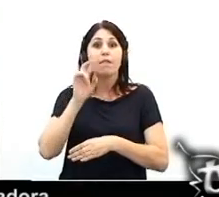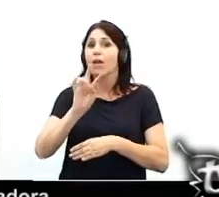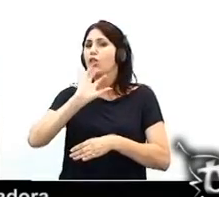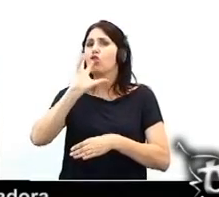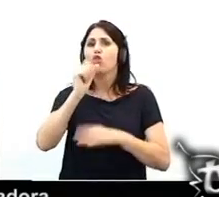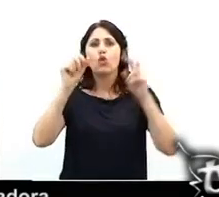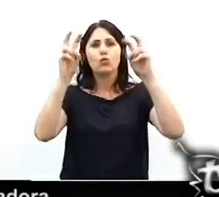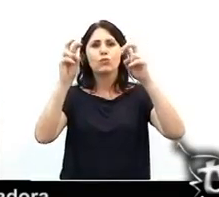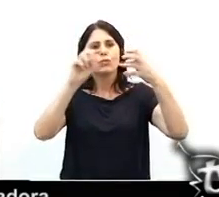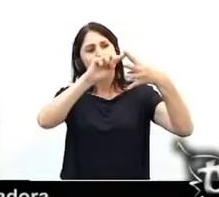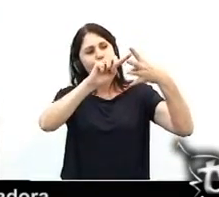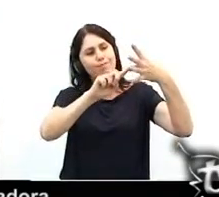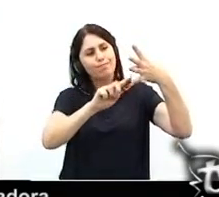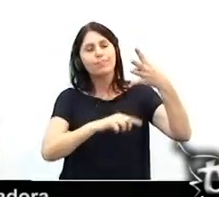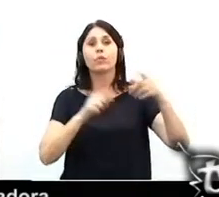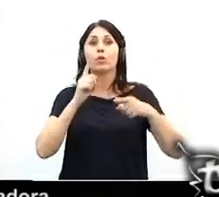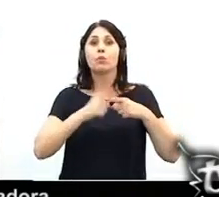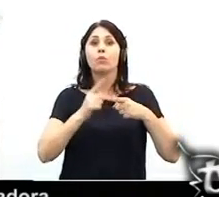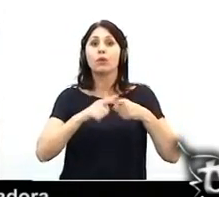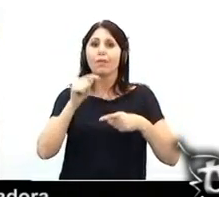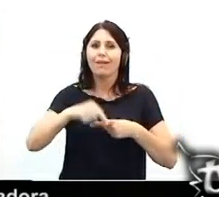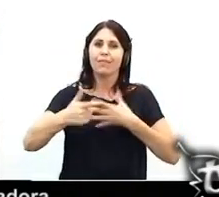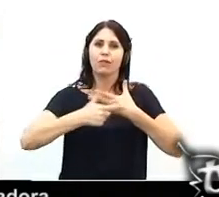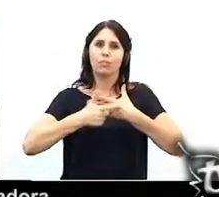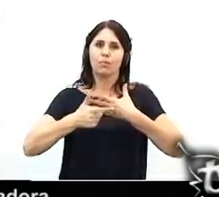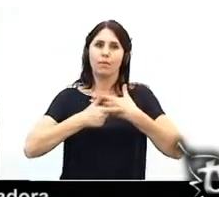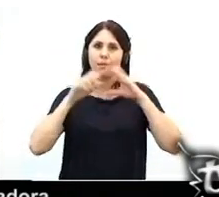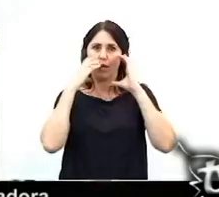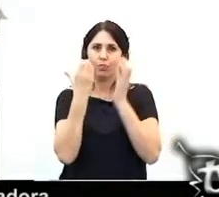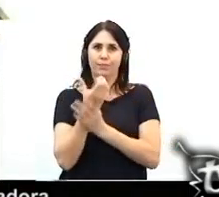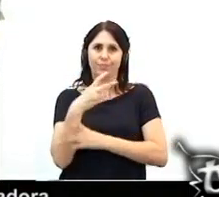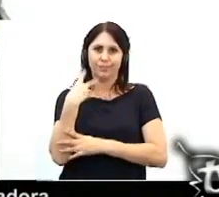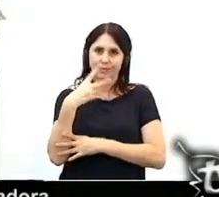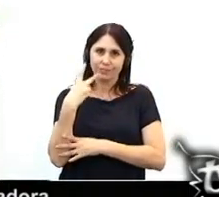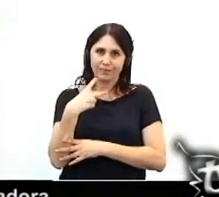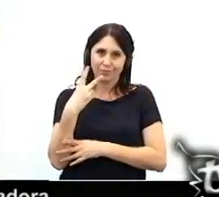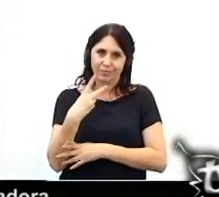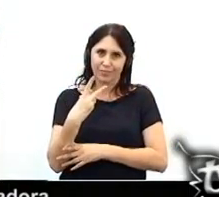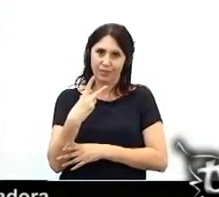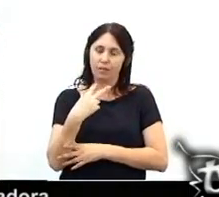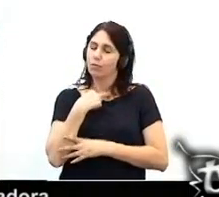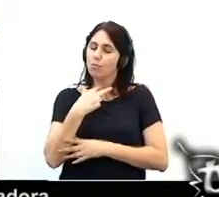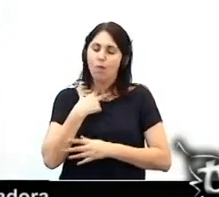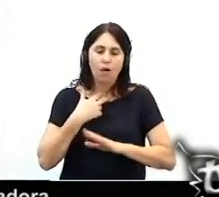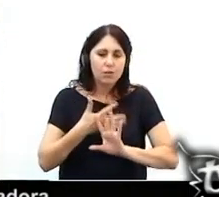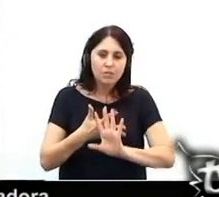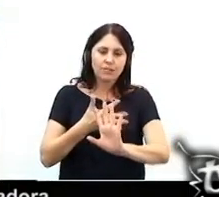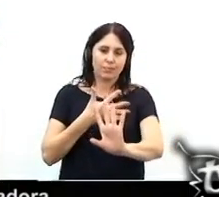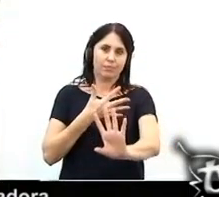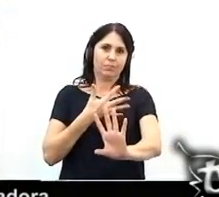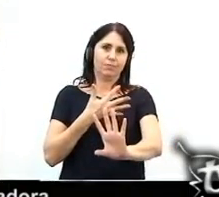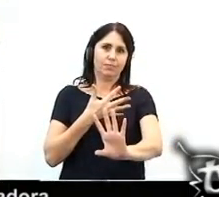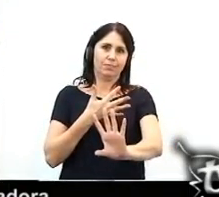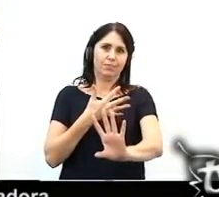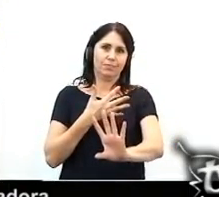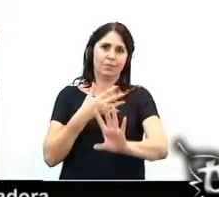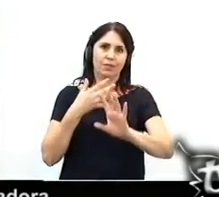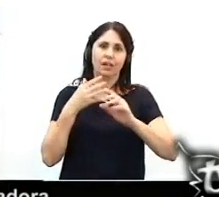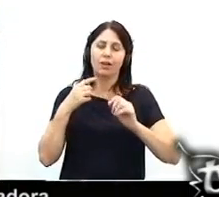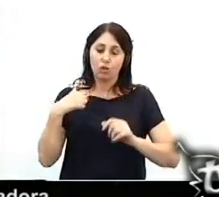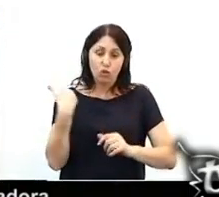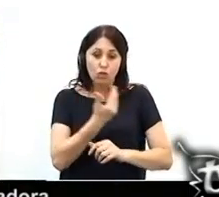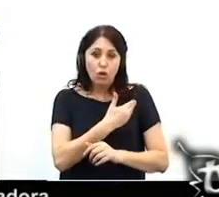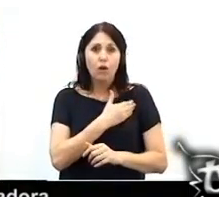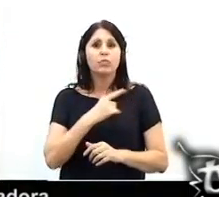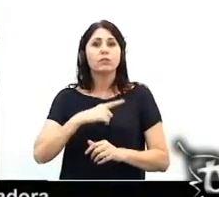nos apresentar esse projeto, que a gente possa aprovar ele na Câmara de Vereadores e perpassar todos esses temas aí,